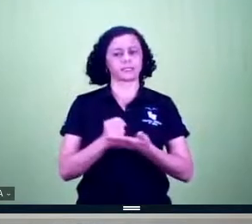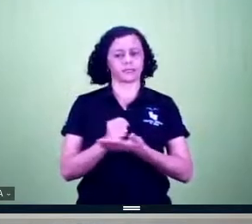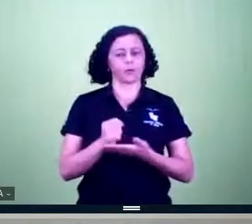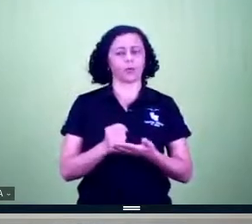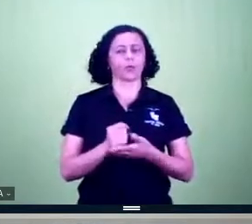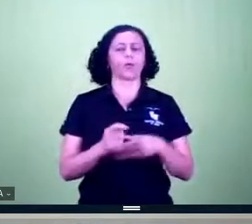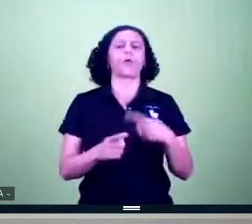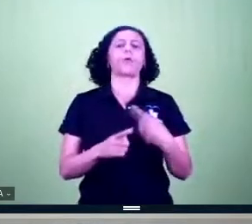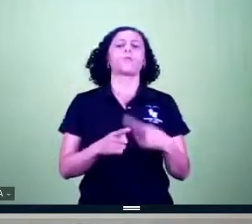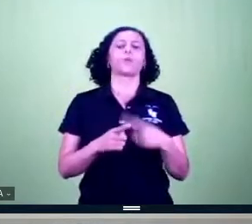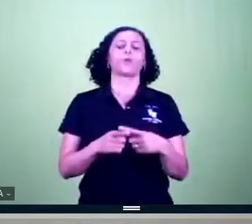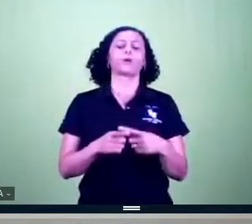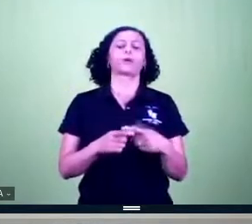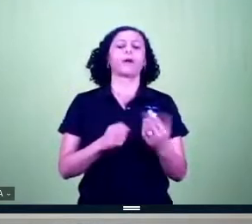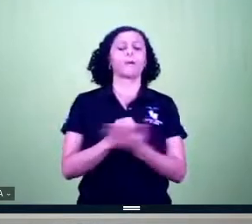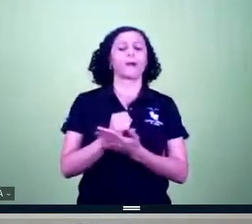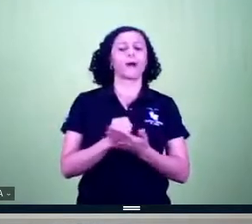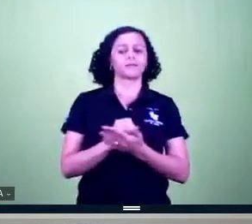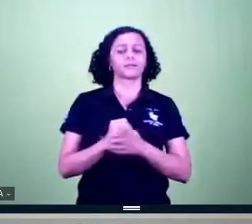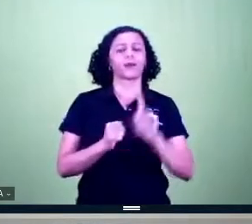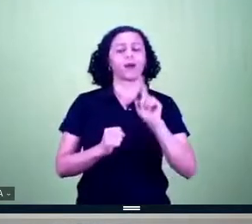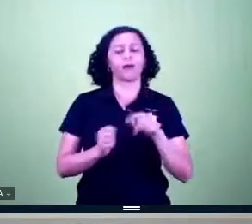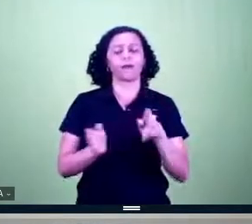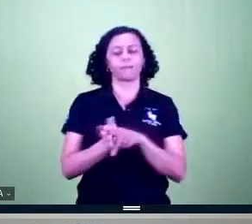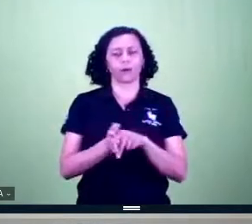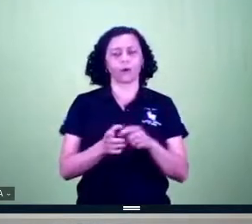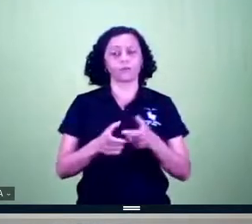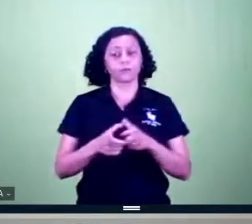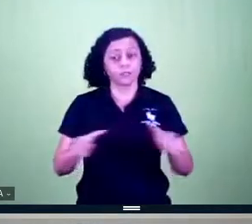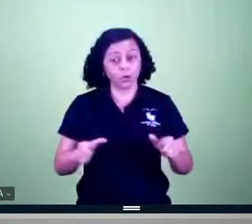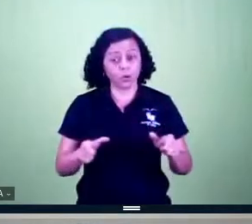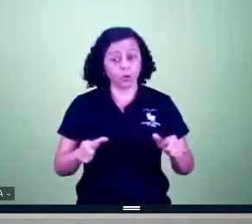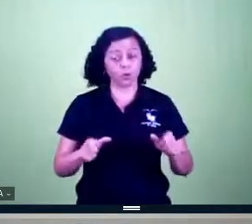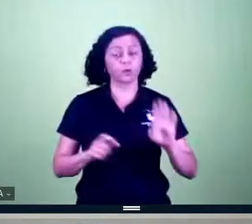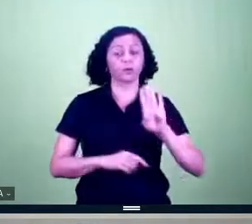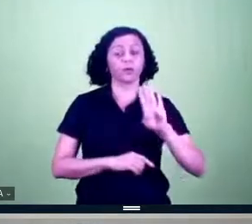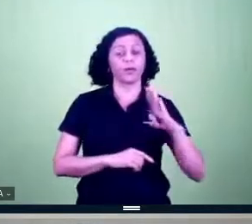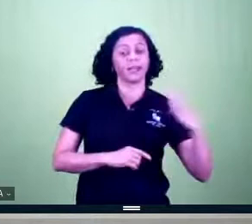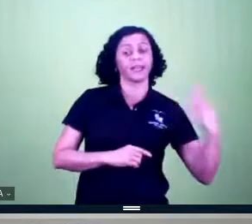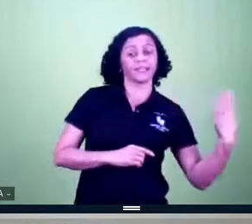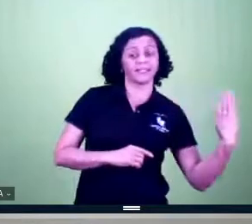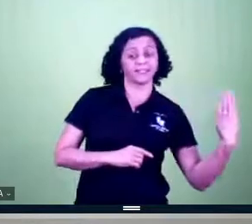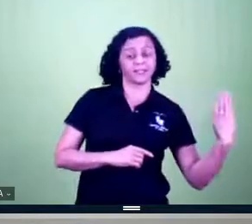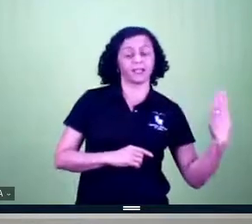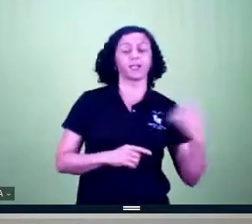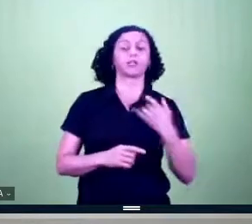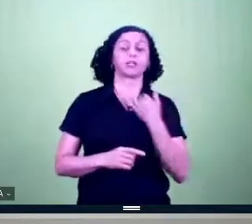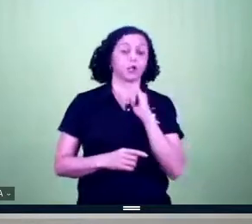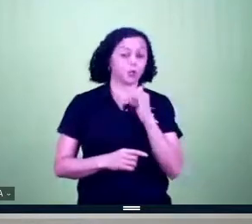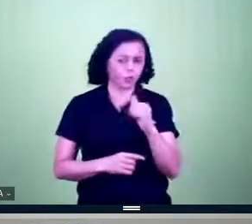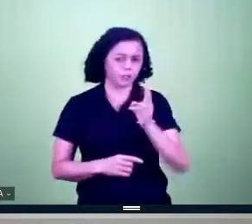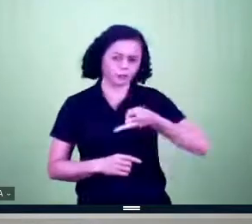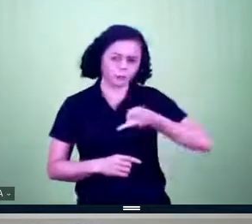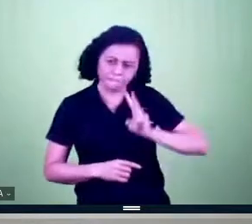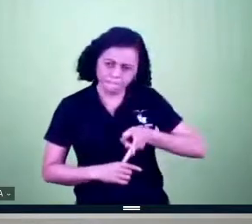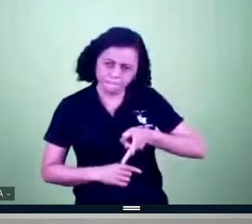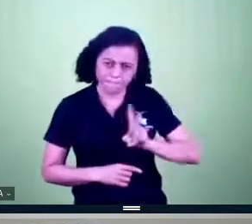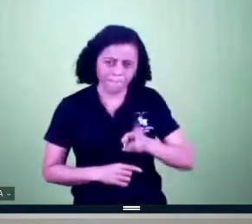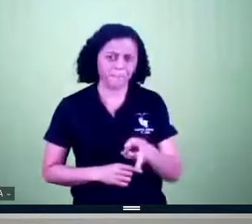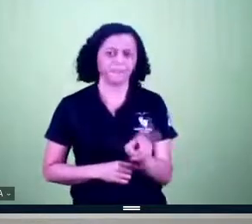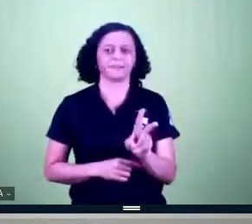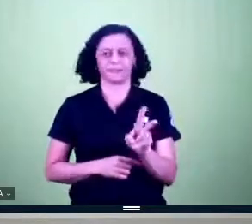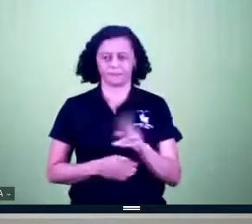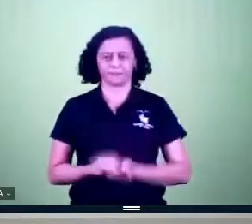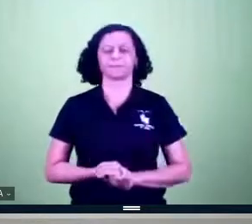o quê? O nosso basicão aqui é um circuito ligado em série, onde a corrente é a mesma em todos os elementos do meu